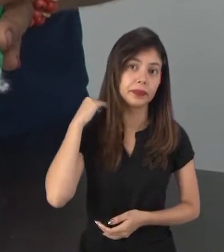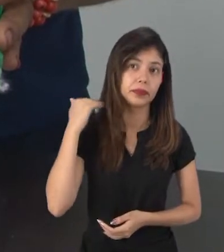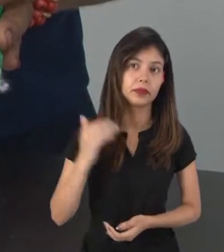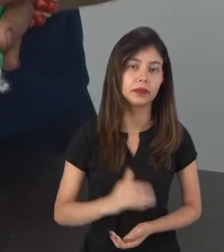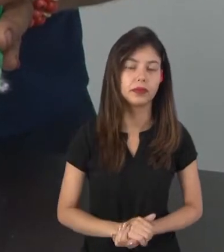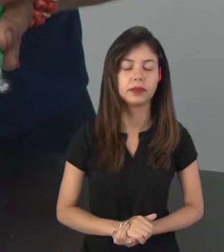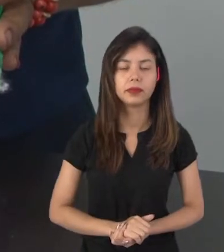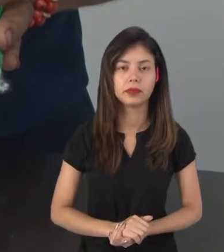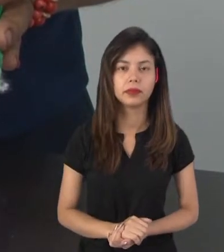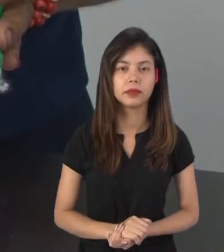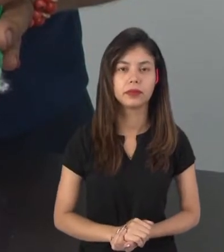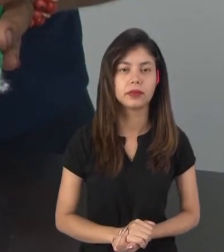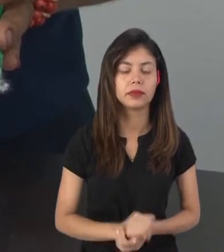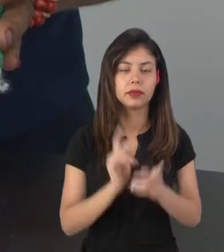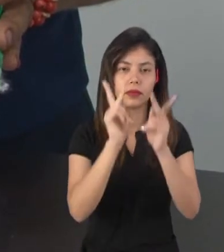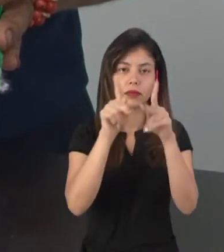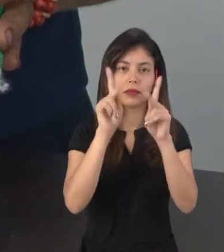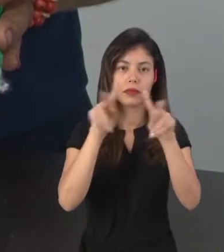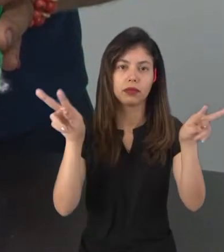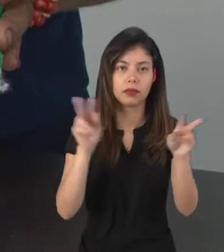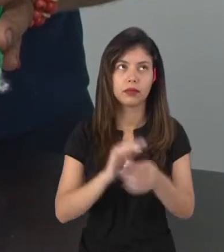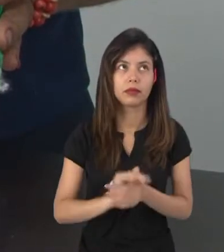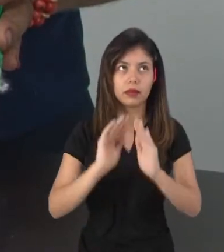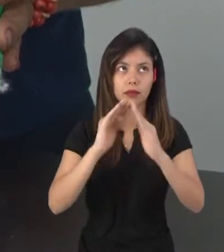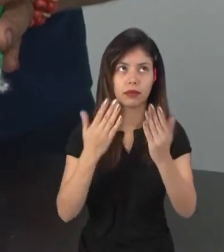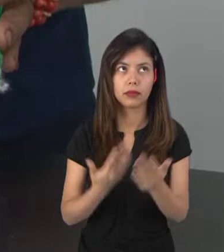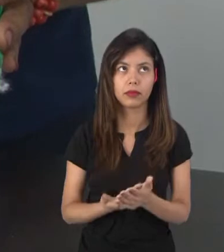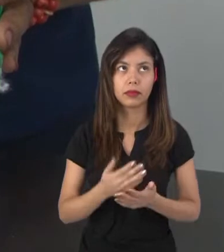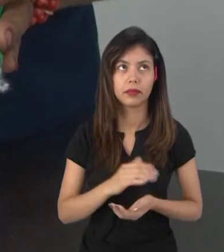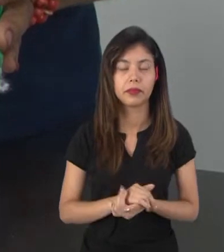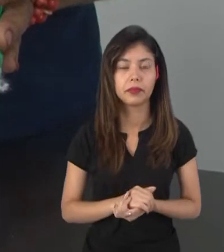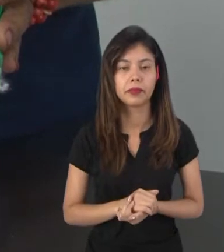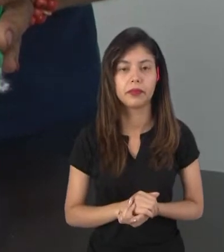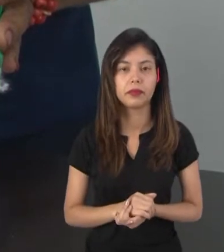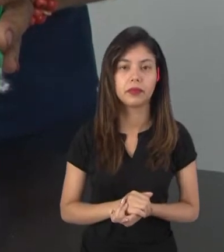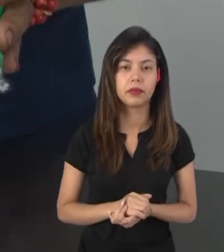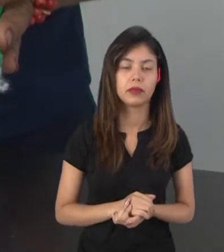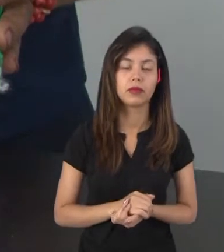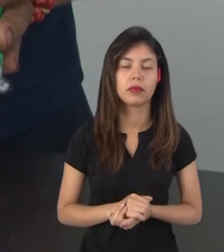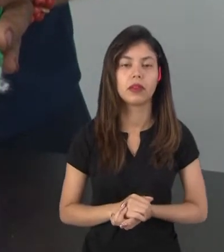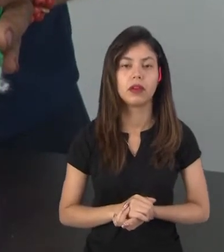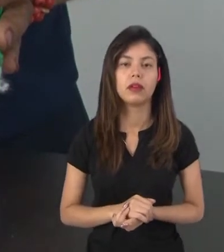bancos, shopping, escola, né? Então,